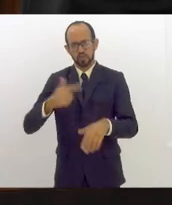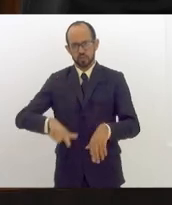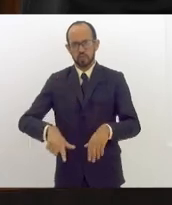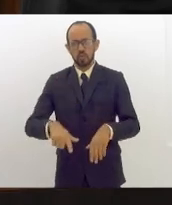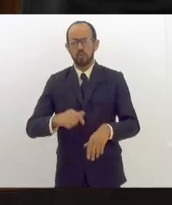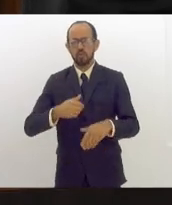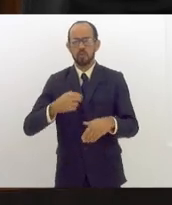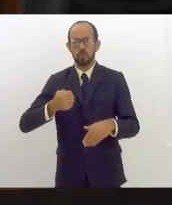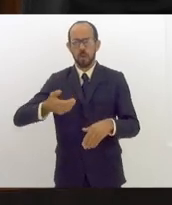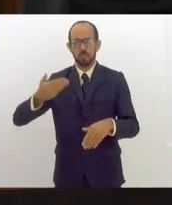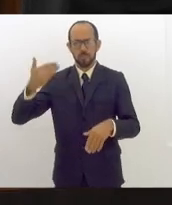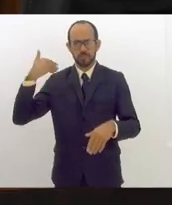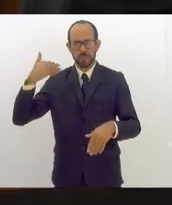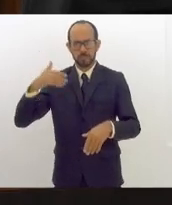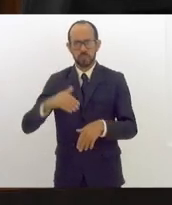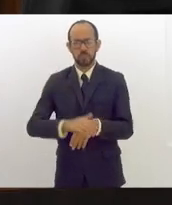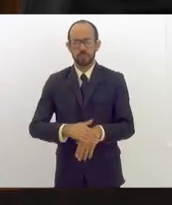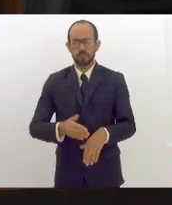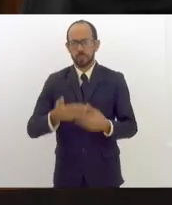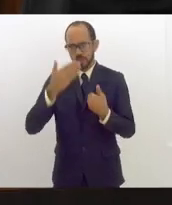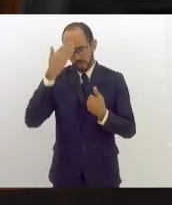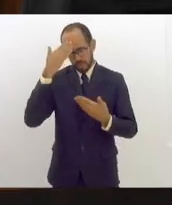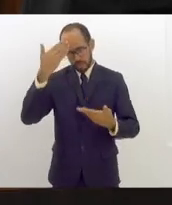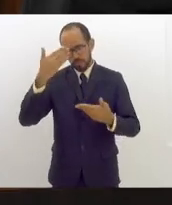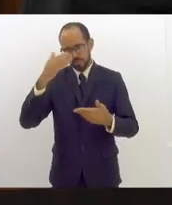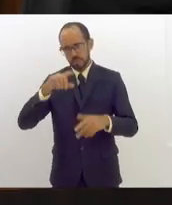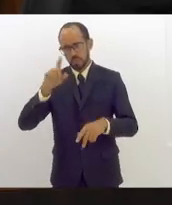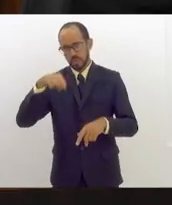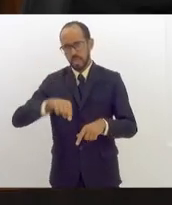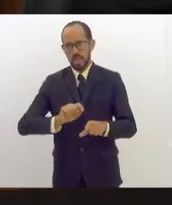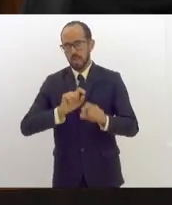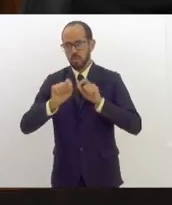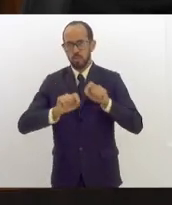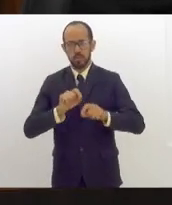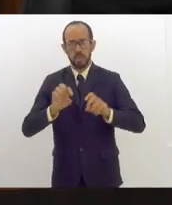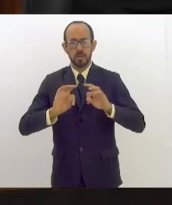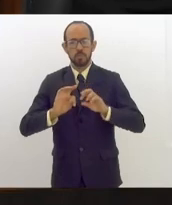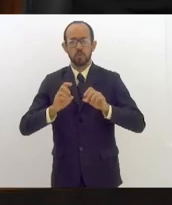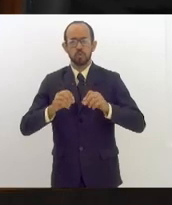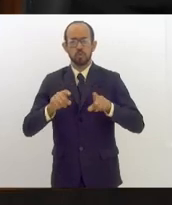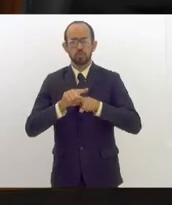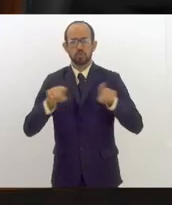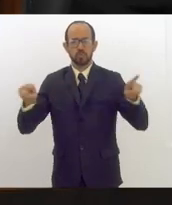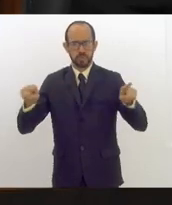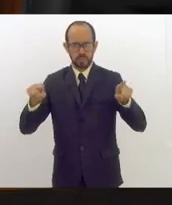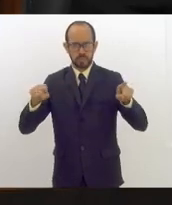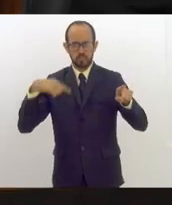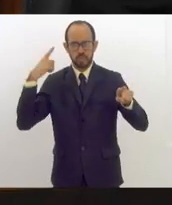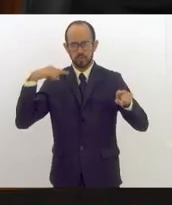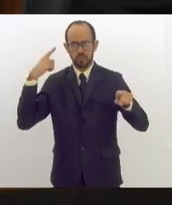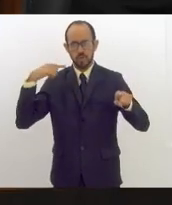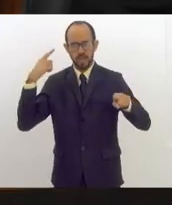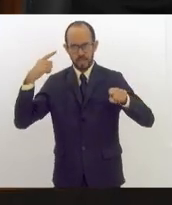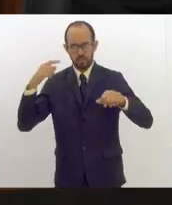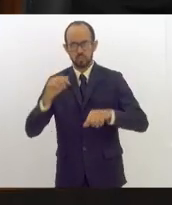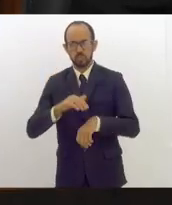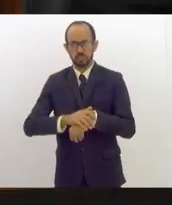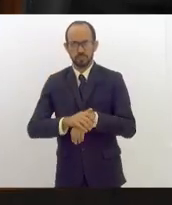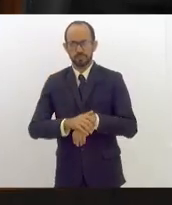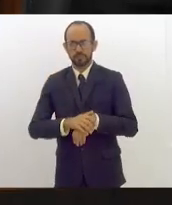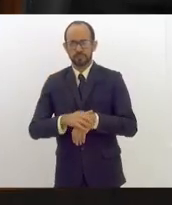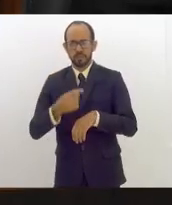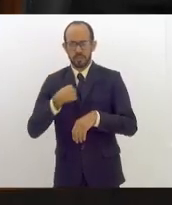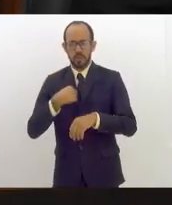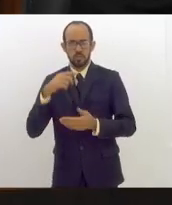recentemente e daí o meu agradecimento o meu agradecimento é por vocês sabe a figura do advogado a pessoa do advogado a